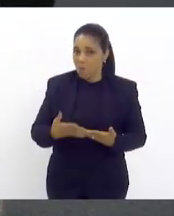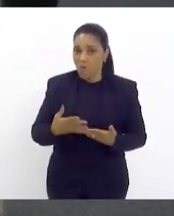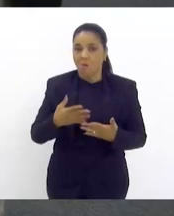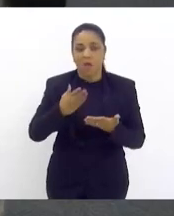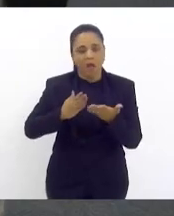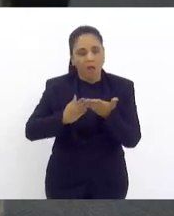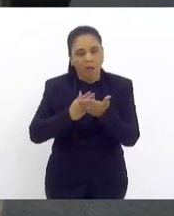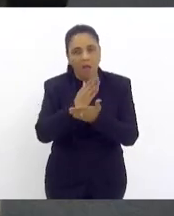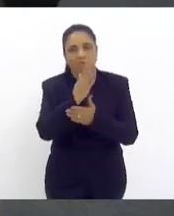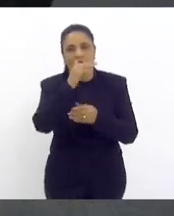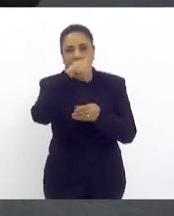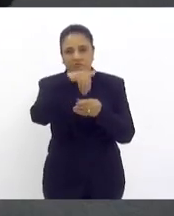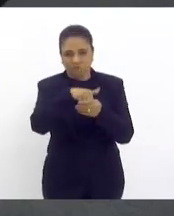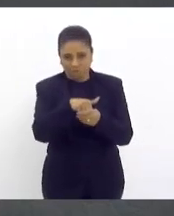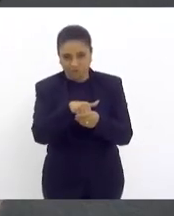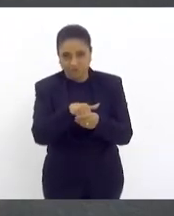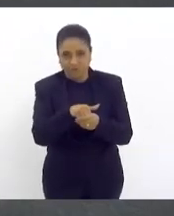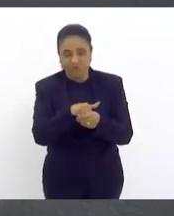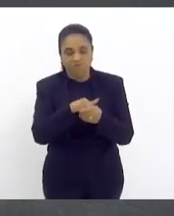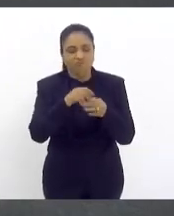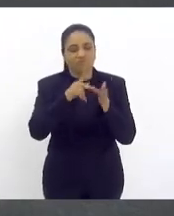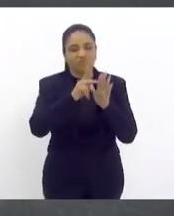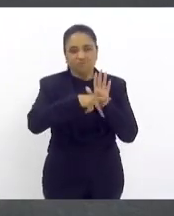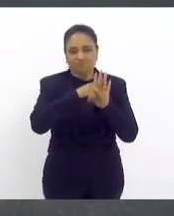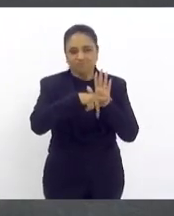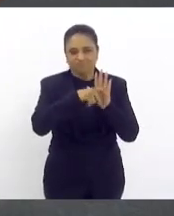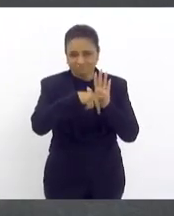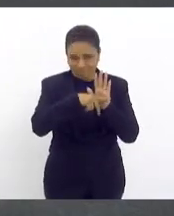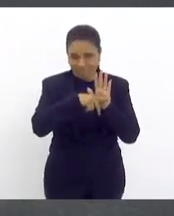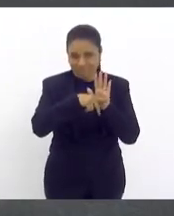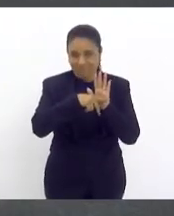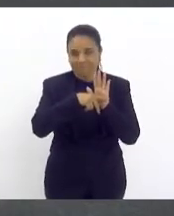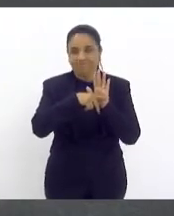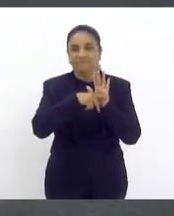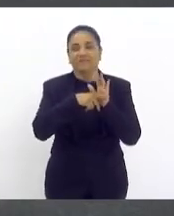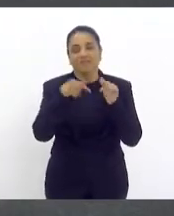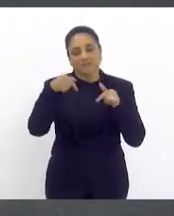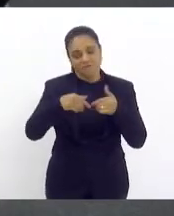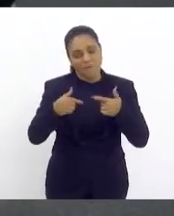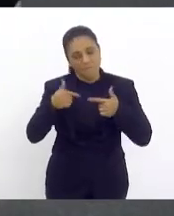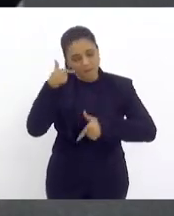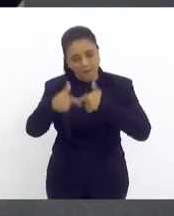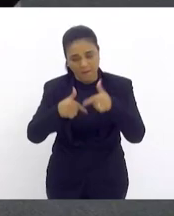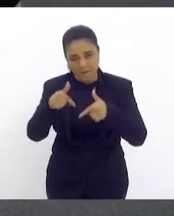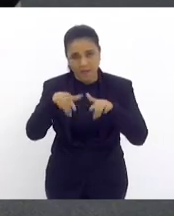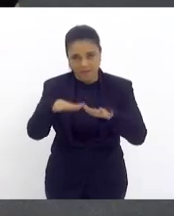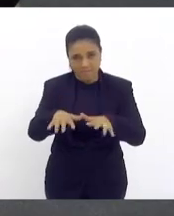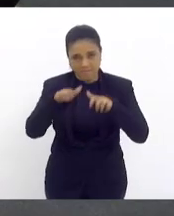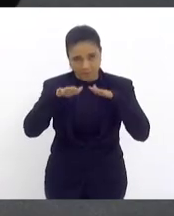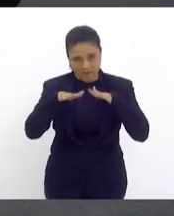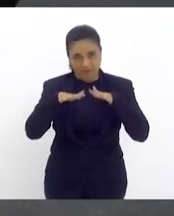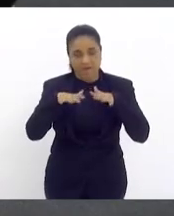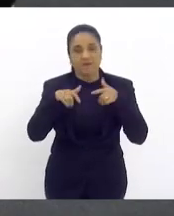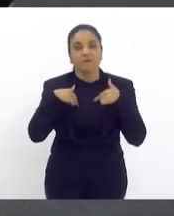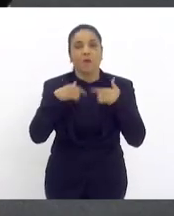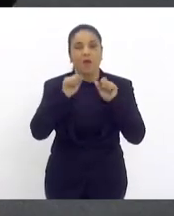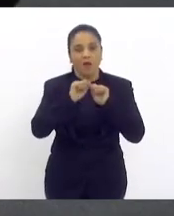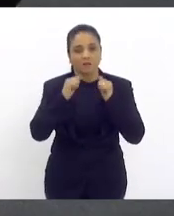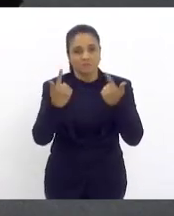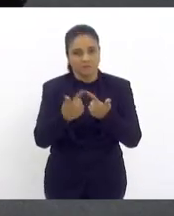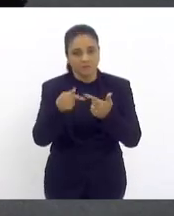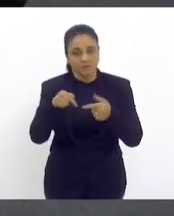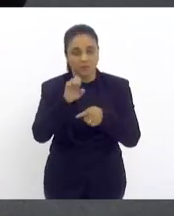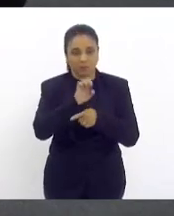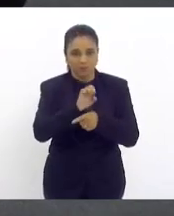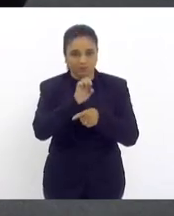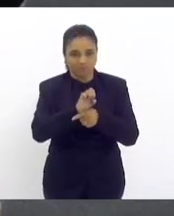aprovamos ali deliberamos dezenas de projetos que certamente já estão aptos a virem a pauta na casa então é mais uma vez Assembleia do Rio de Janeiro saindo